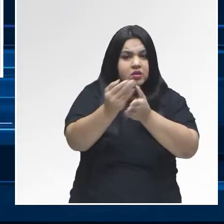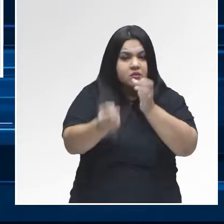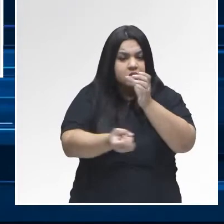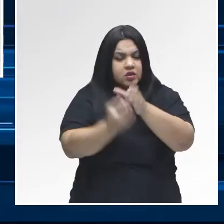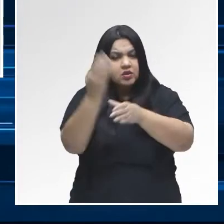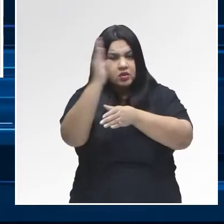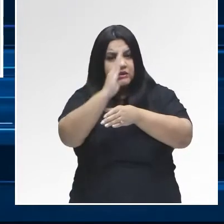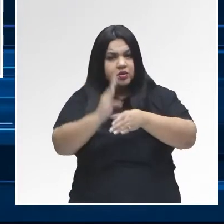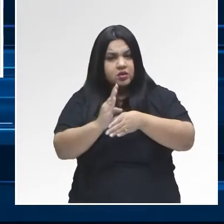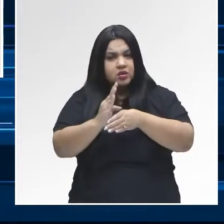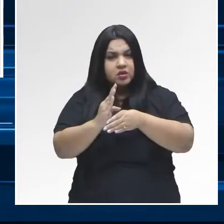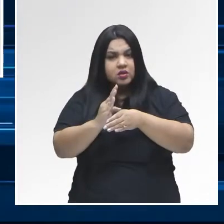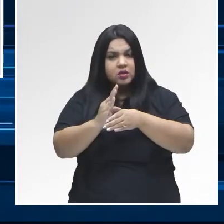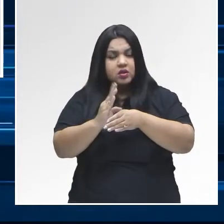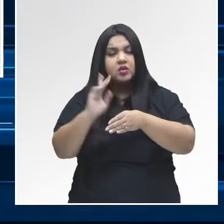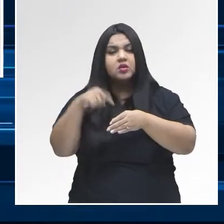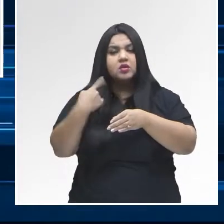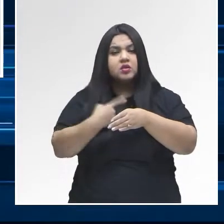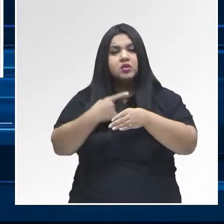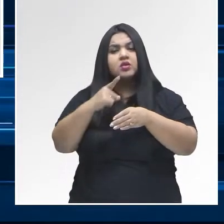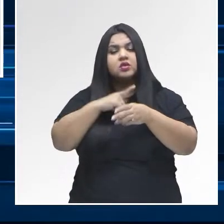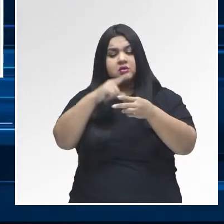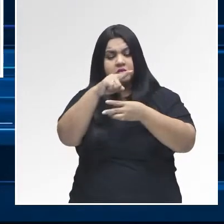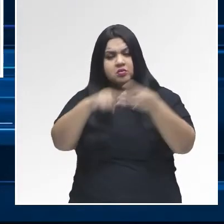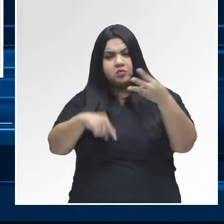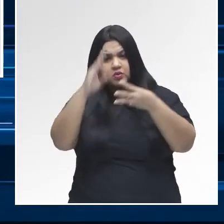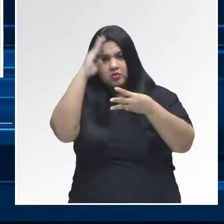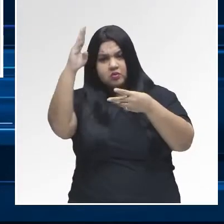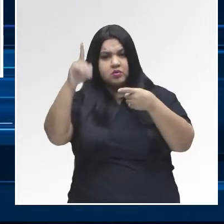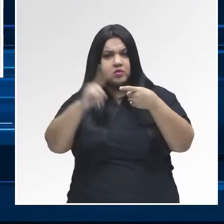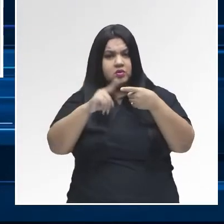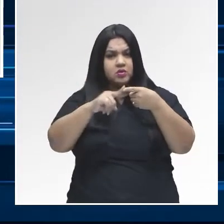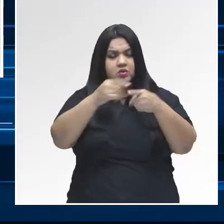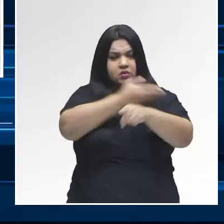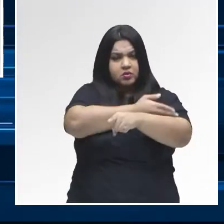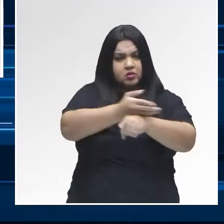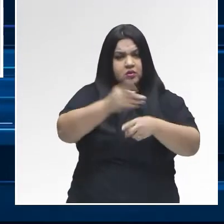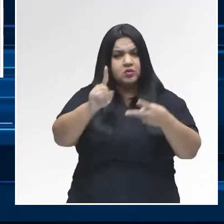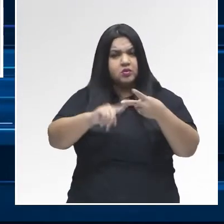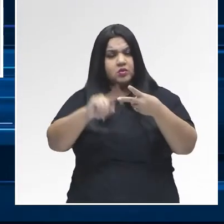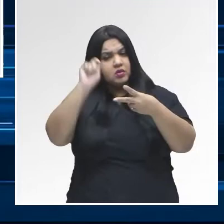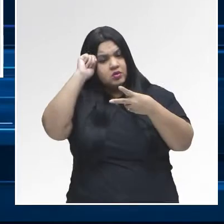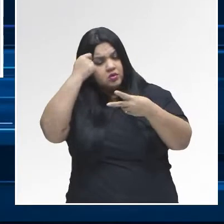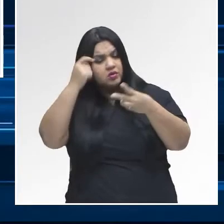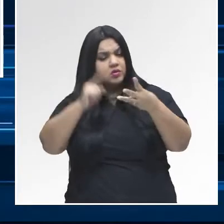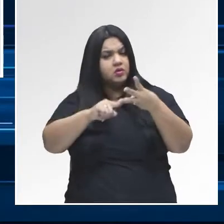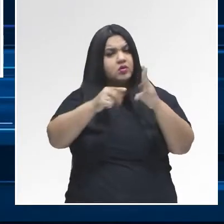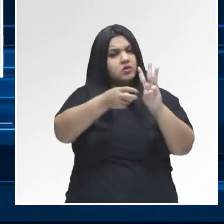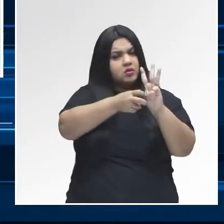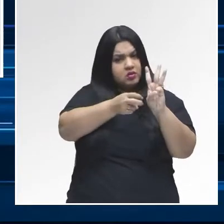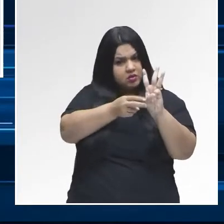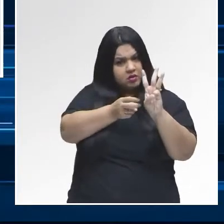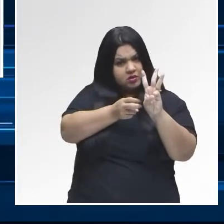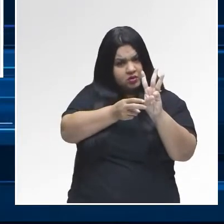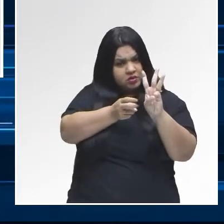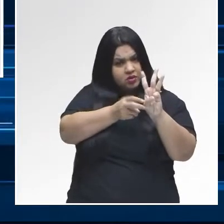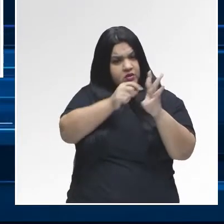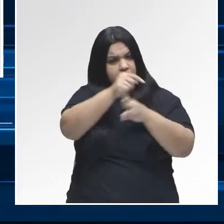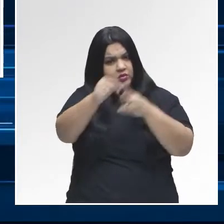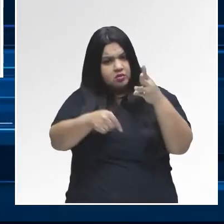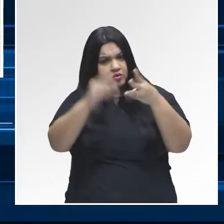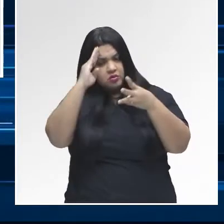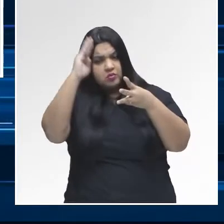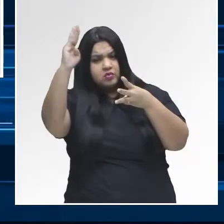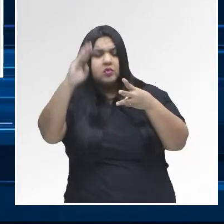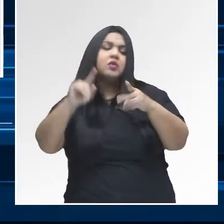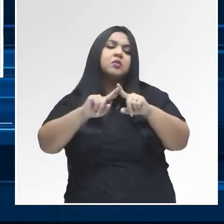chamamos de Brasil, nós temos 3 principais etnias: branco, negro e o indígena, não é? Mas, por